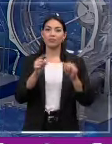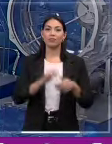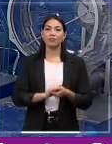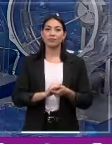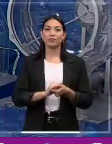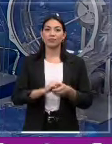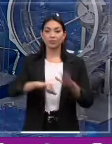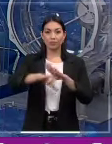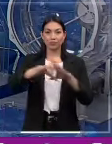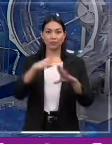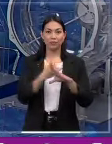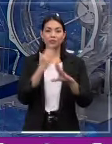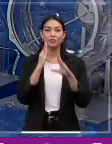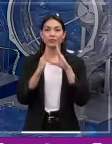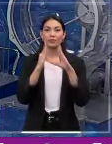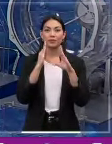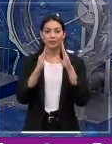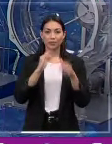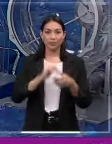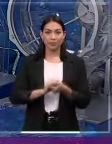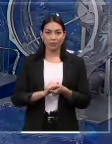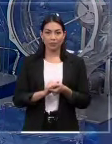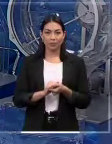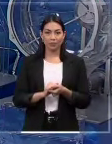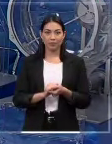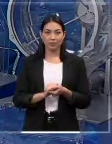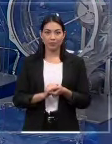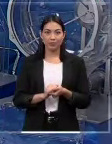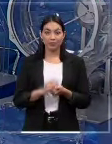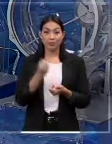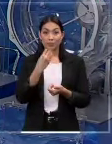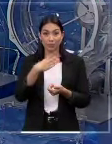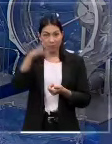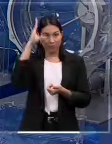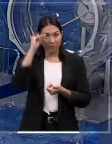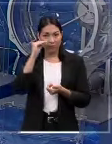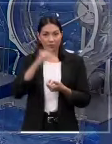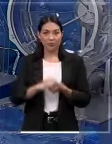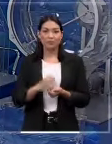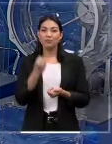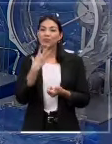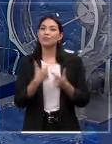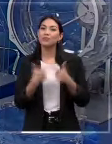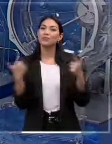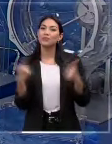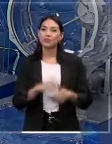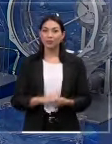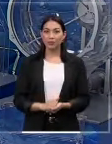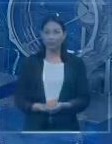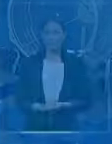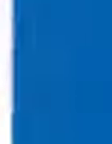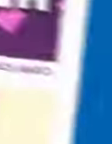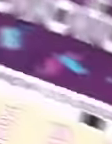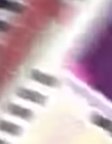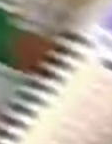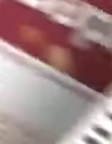Rede TV, pelo YouTube e pelo Facebook. Eu vou ficando por aqui. Uma boa noite e boa sorte.